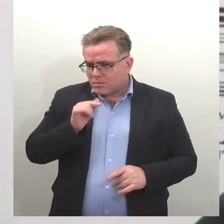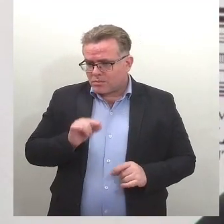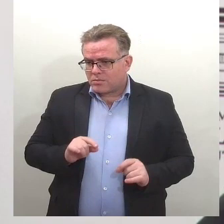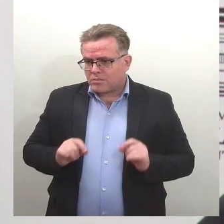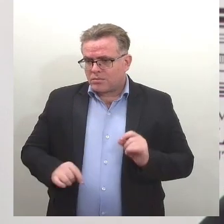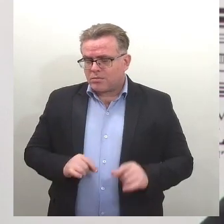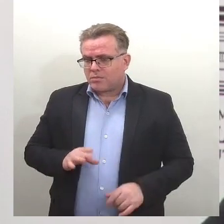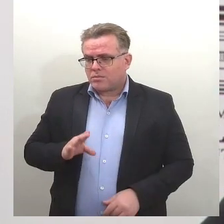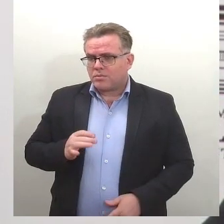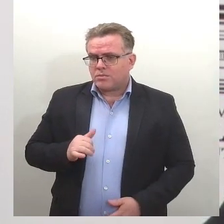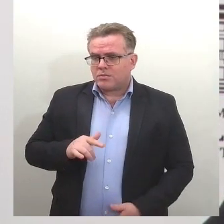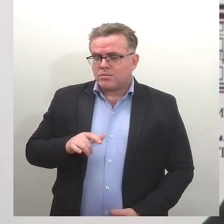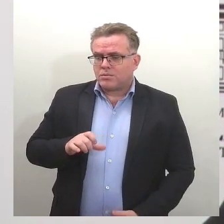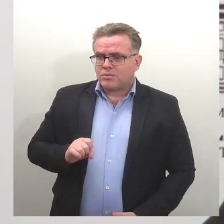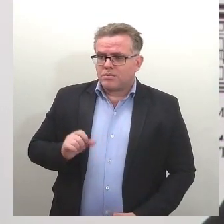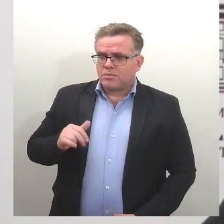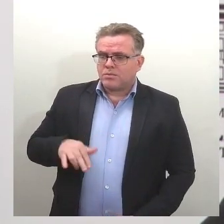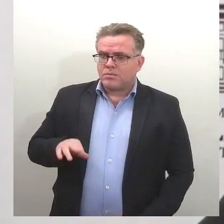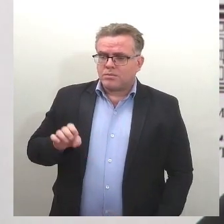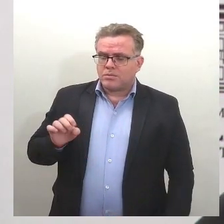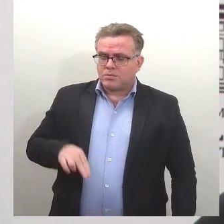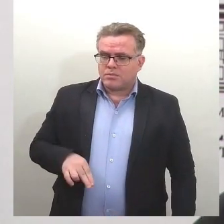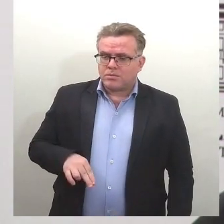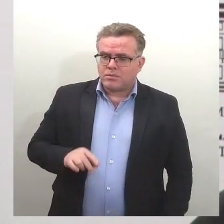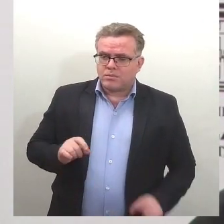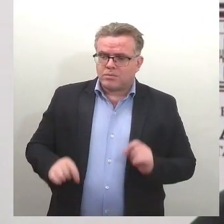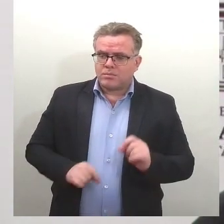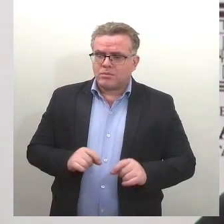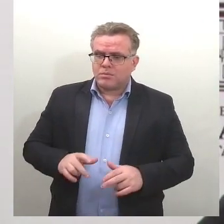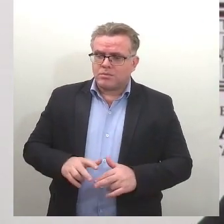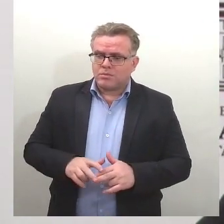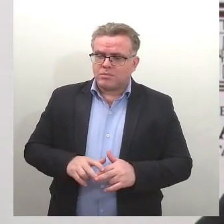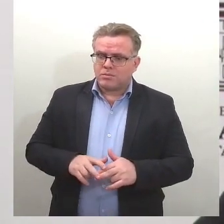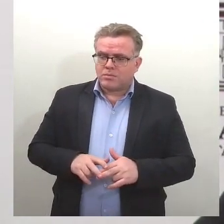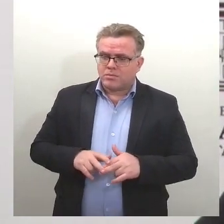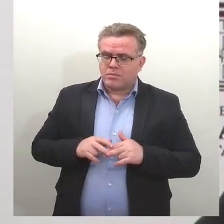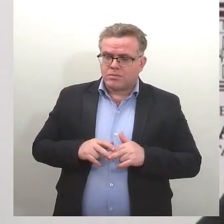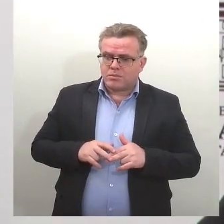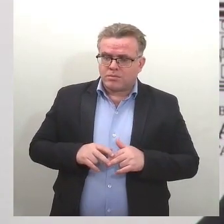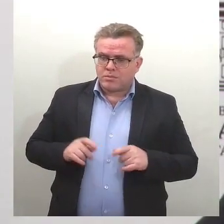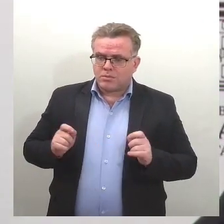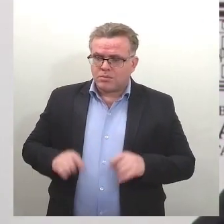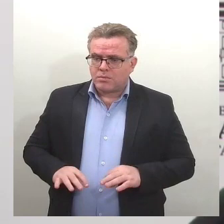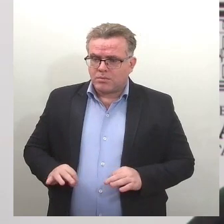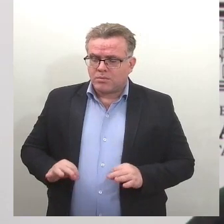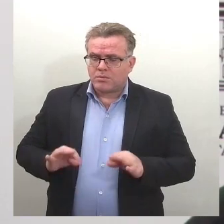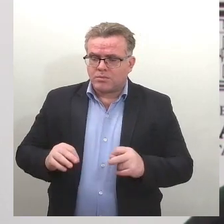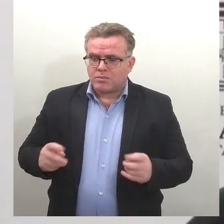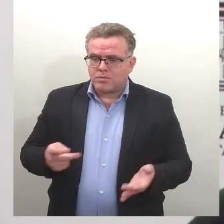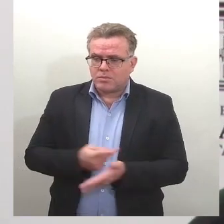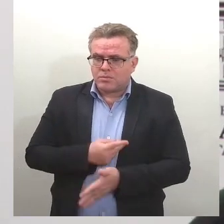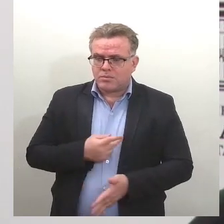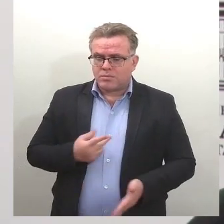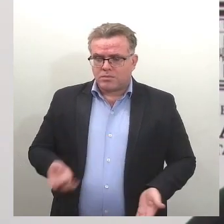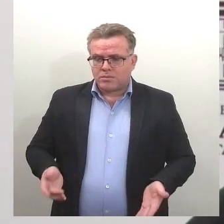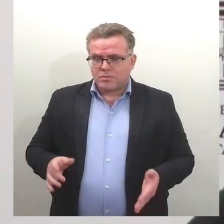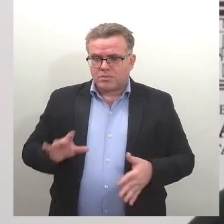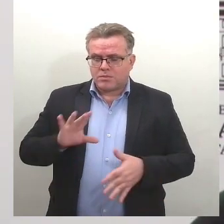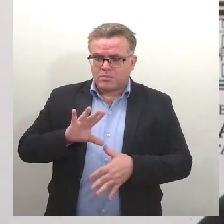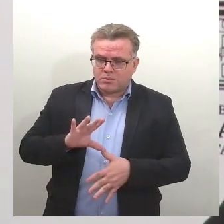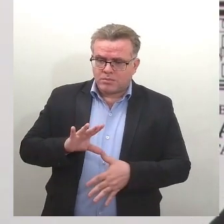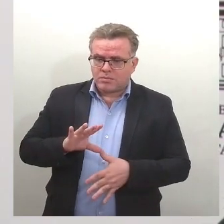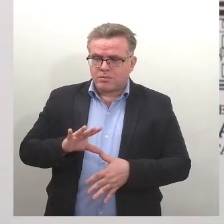E nessa visita de cortesia, nós agradecemos tudo que foi feito por Nossa Senhora da Glória, pelo sertão como um todo. E também